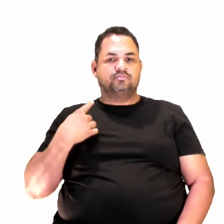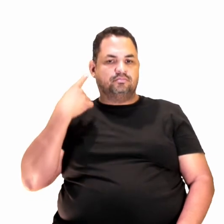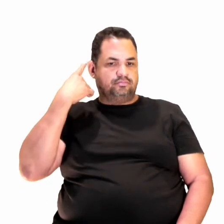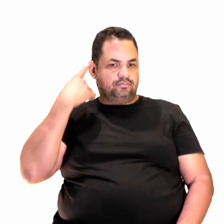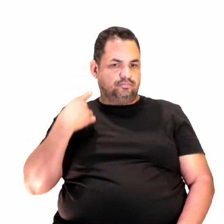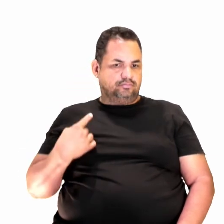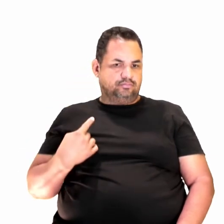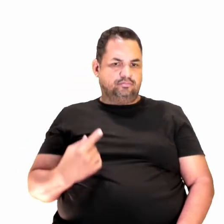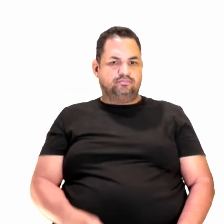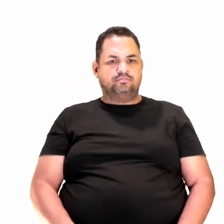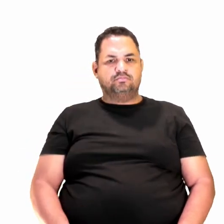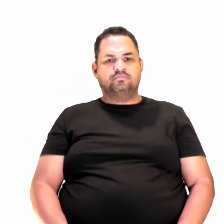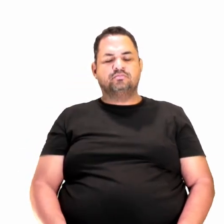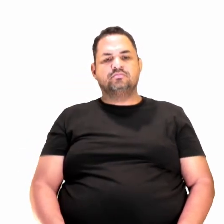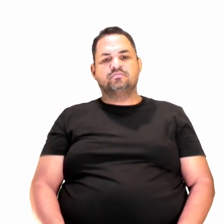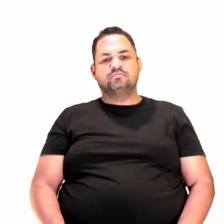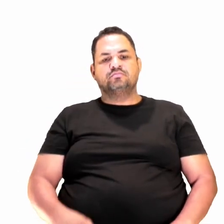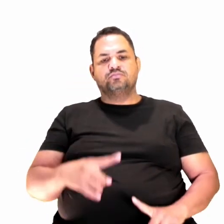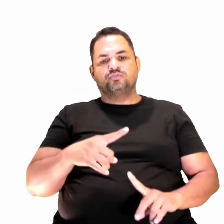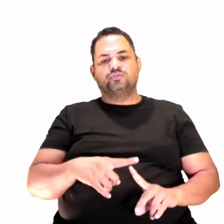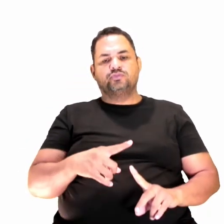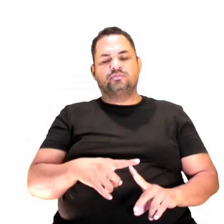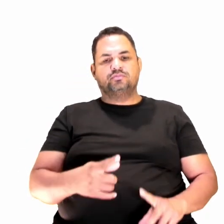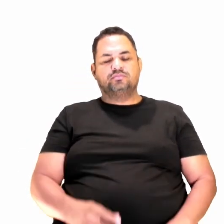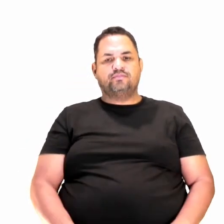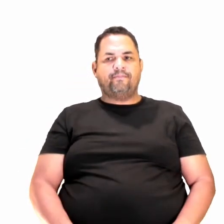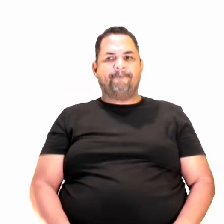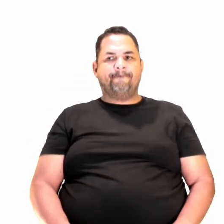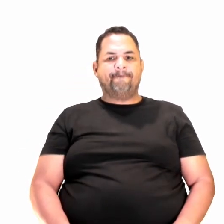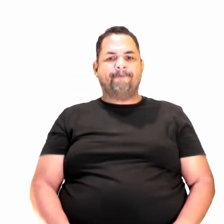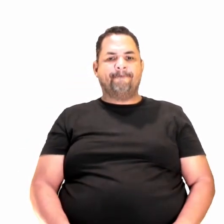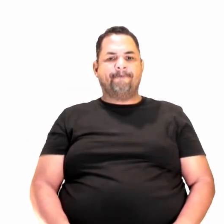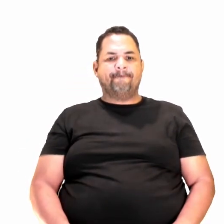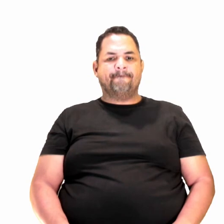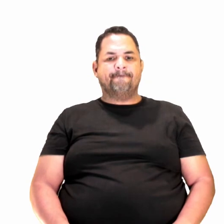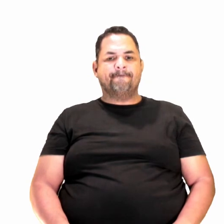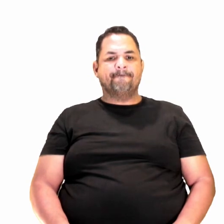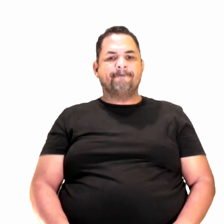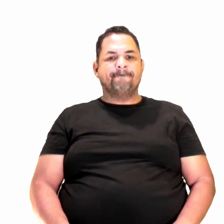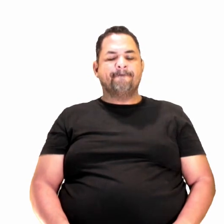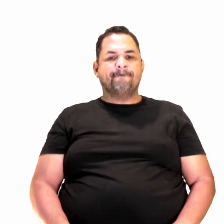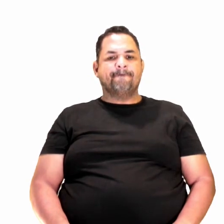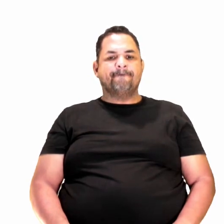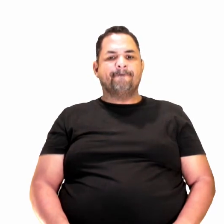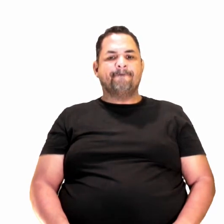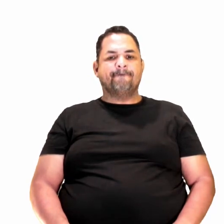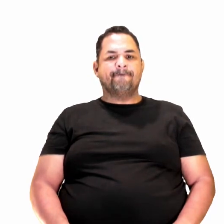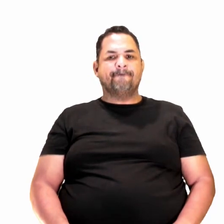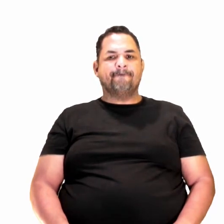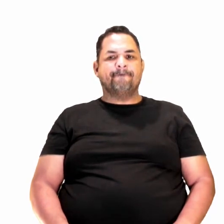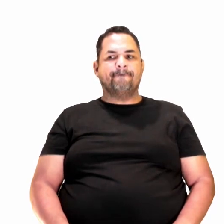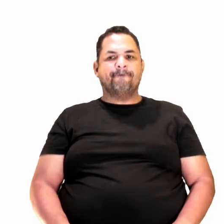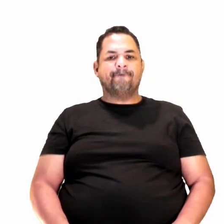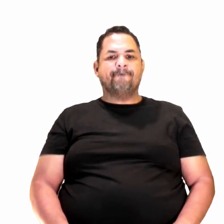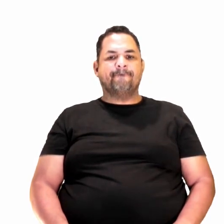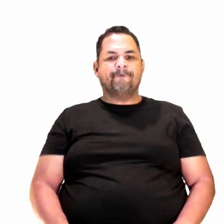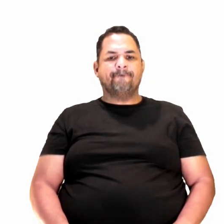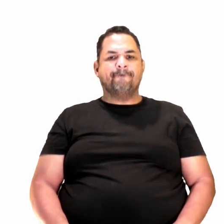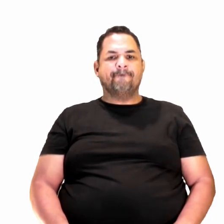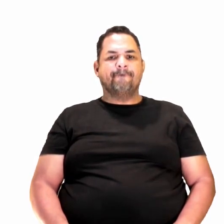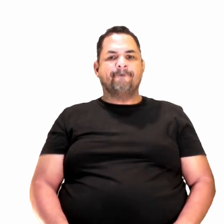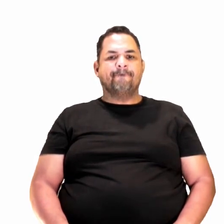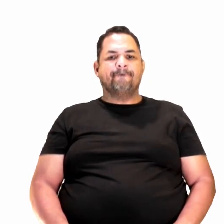charming. Charming, charmoso. Também para mulher, por que não? He's charming. Ele é charmoso, aí pode ser também bonito. Enfim, ser